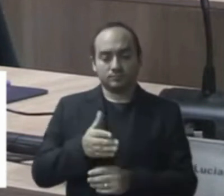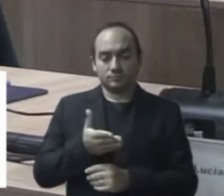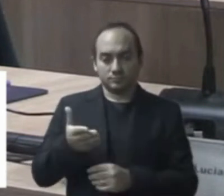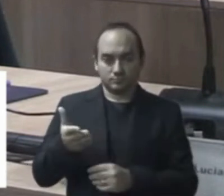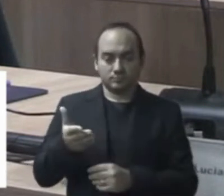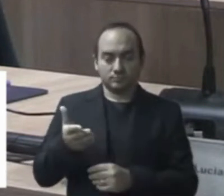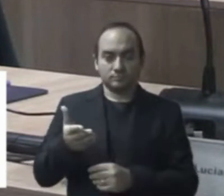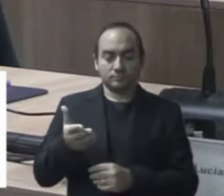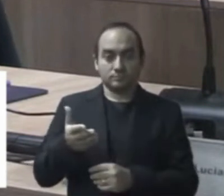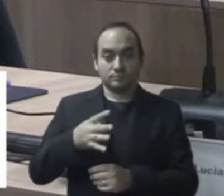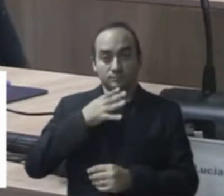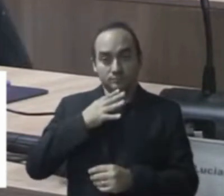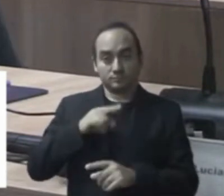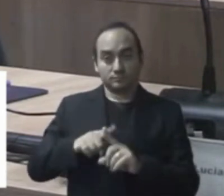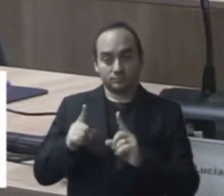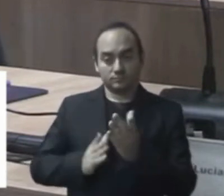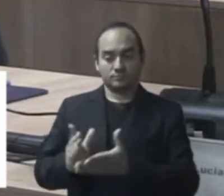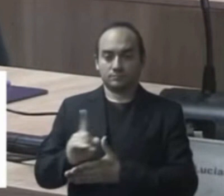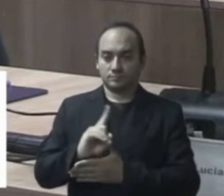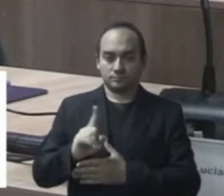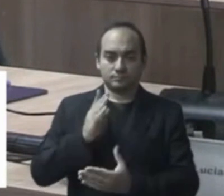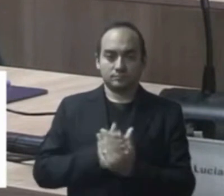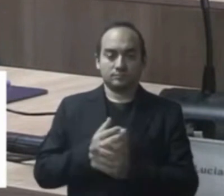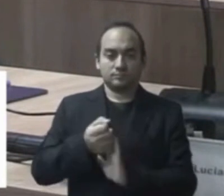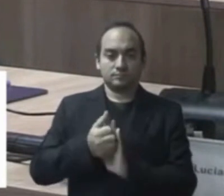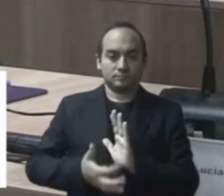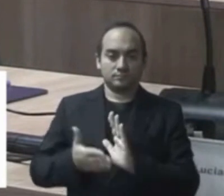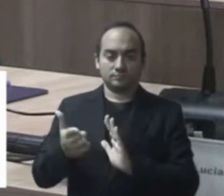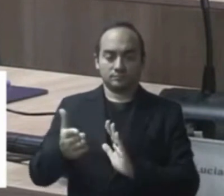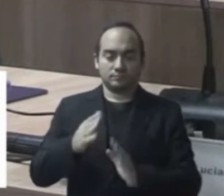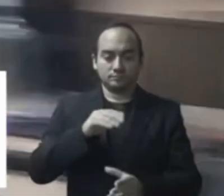pelo conhecimento e desprovimento dos embargos de declaração aqui trazidos. É como voto, senhor presidente.